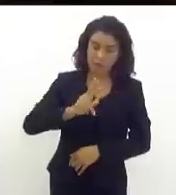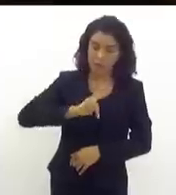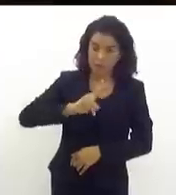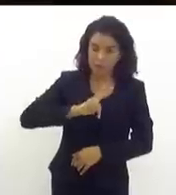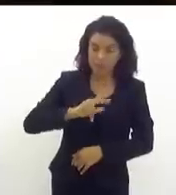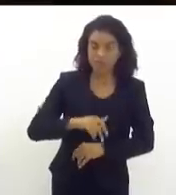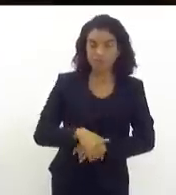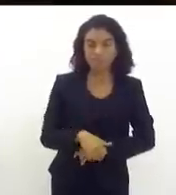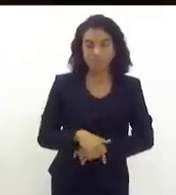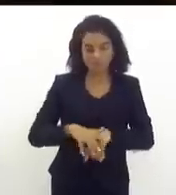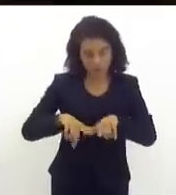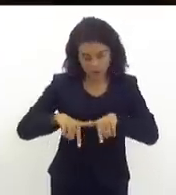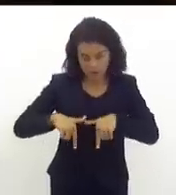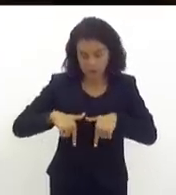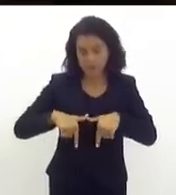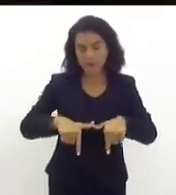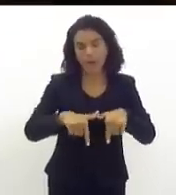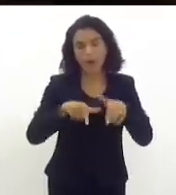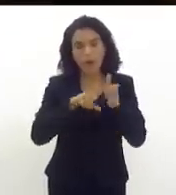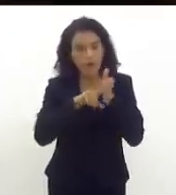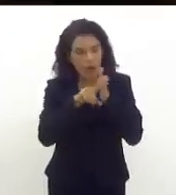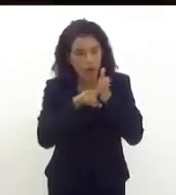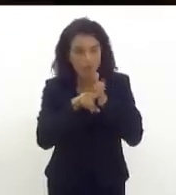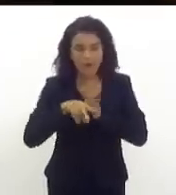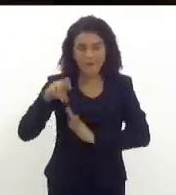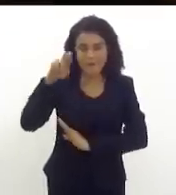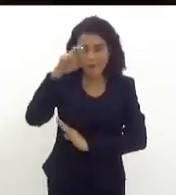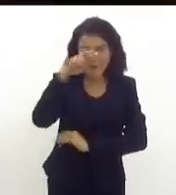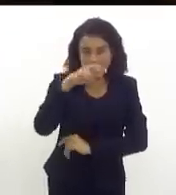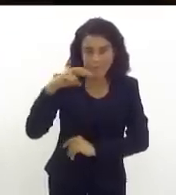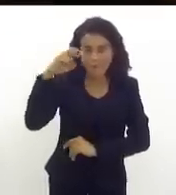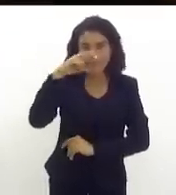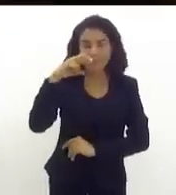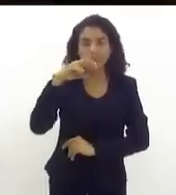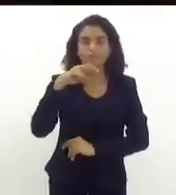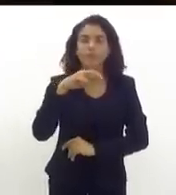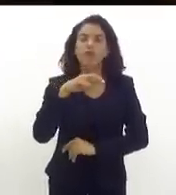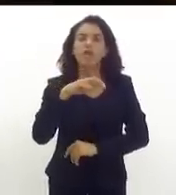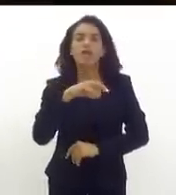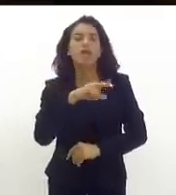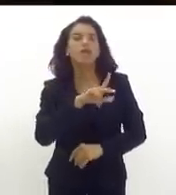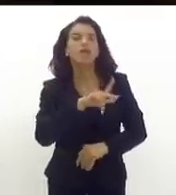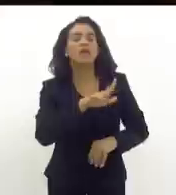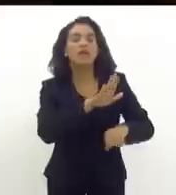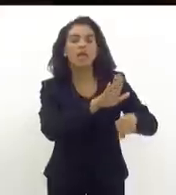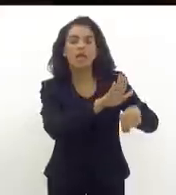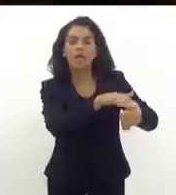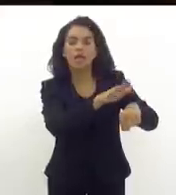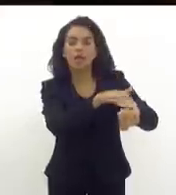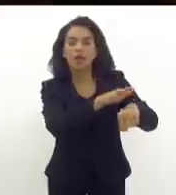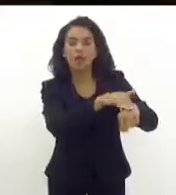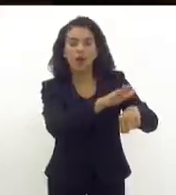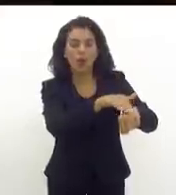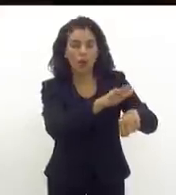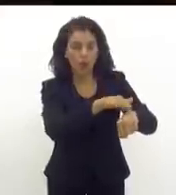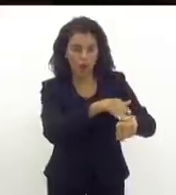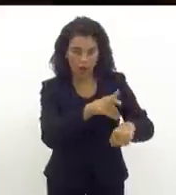que proceda uma investigação e que cobre do inéia